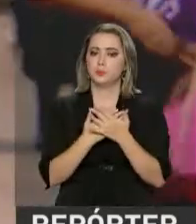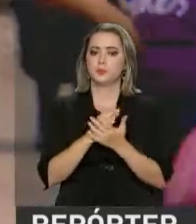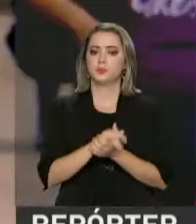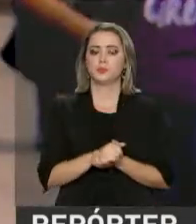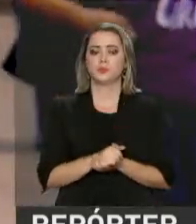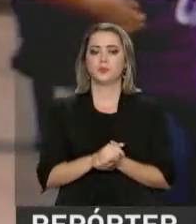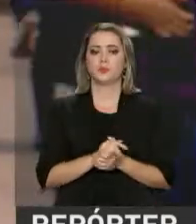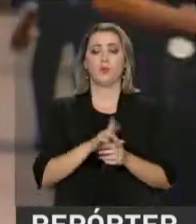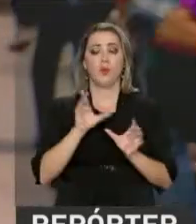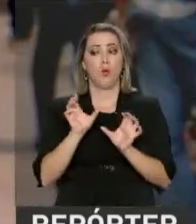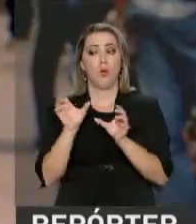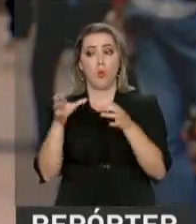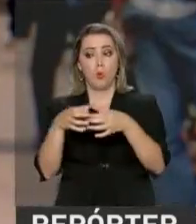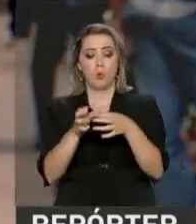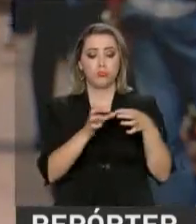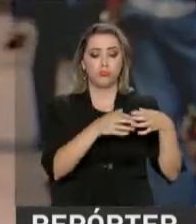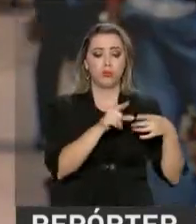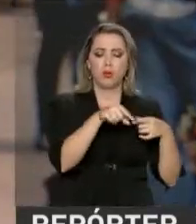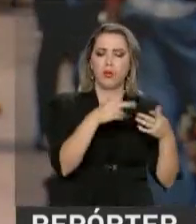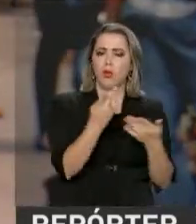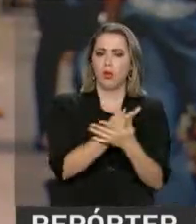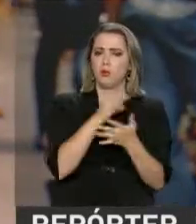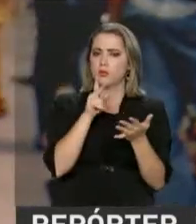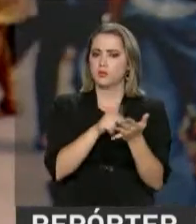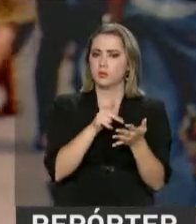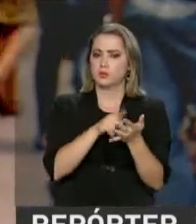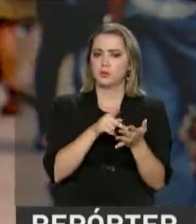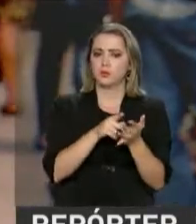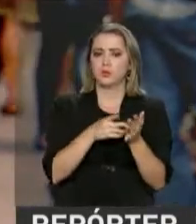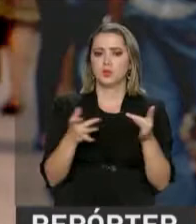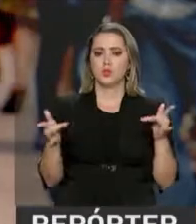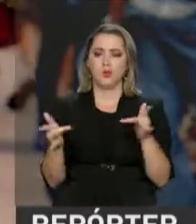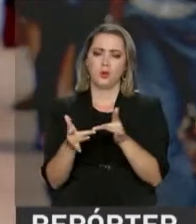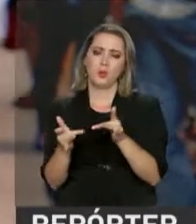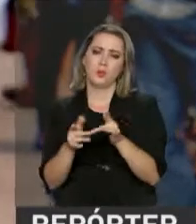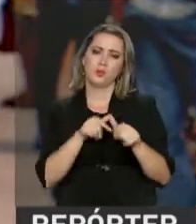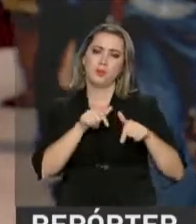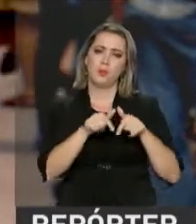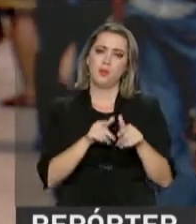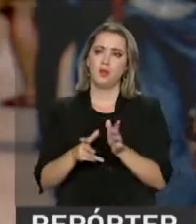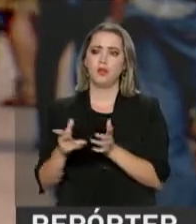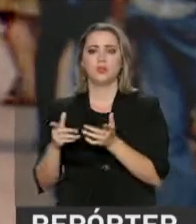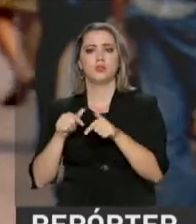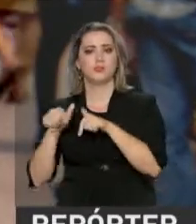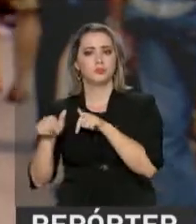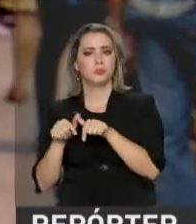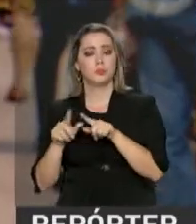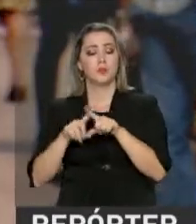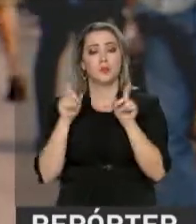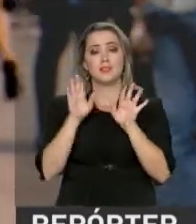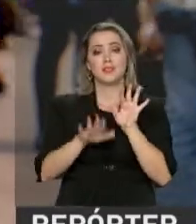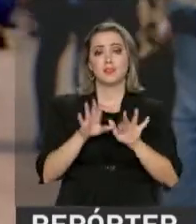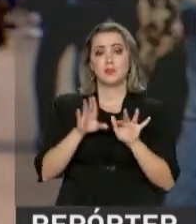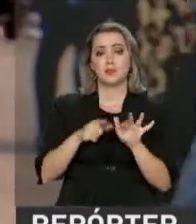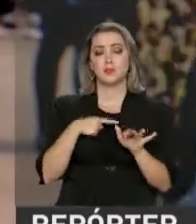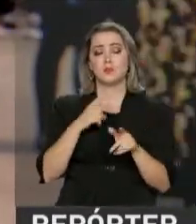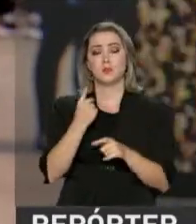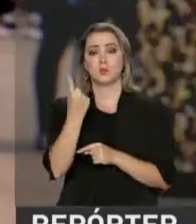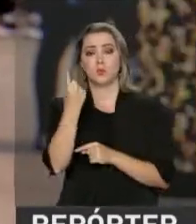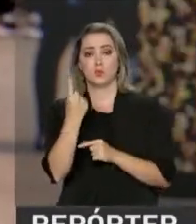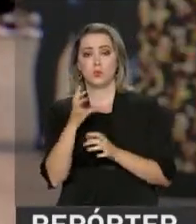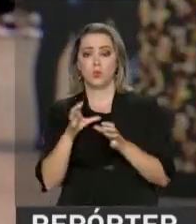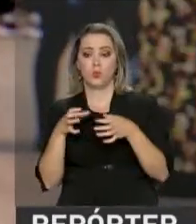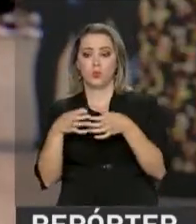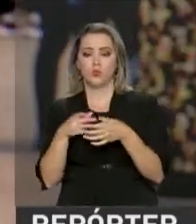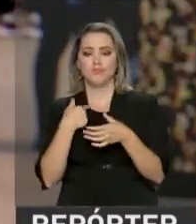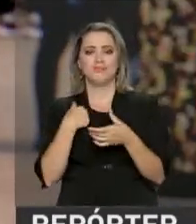são casos que existem na prática a partir de acordos entre patrões e empregados mas muitas vezes quando uma parte